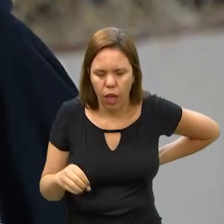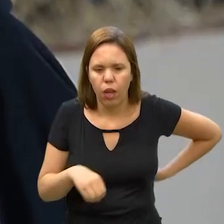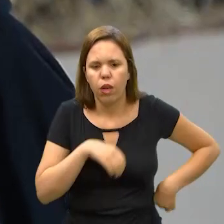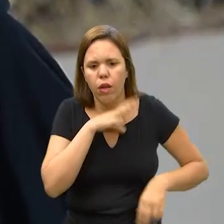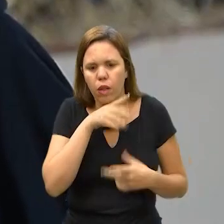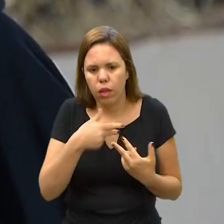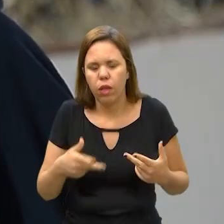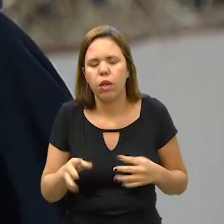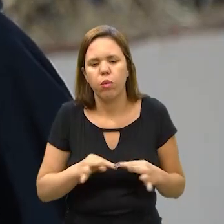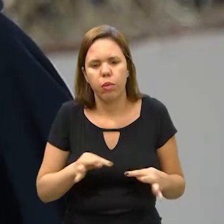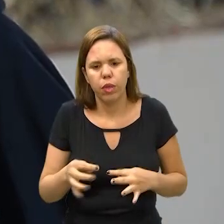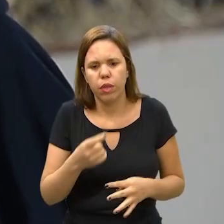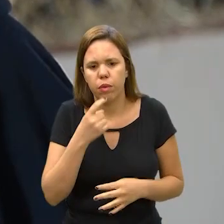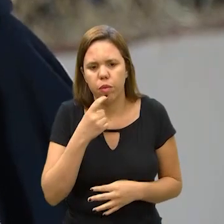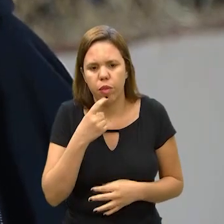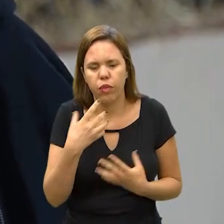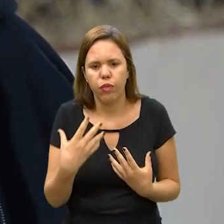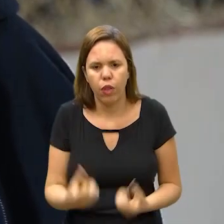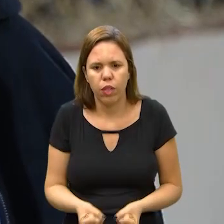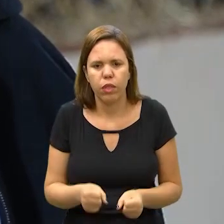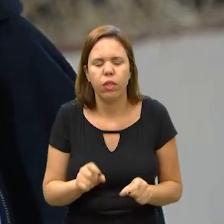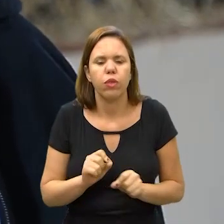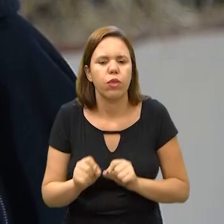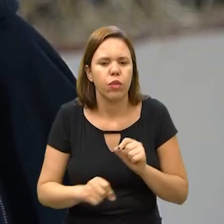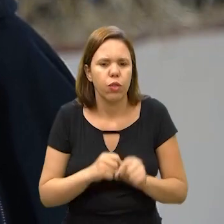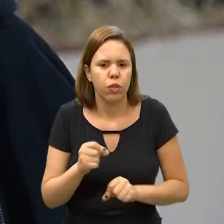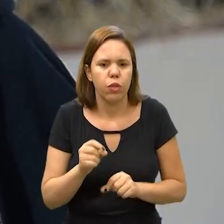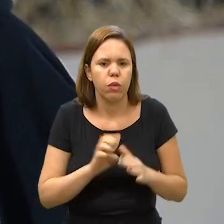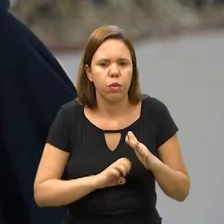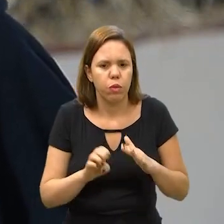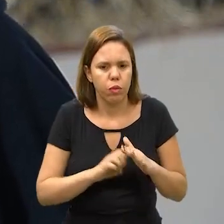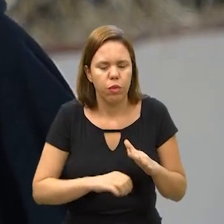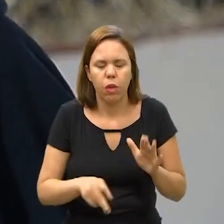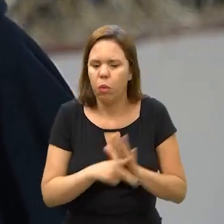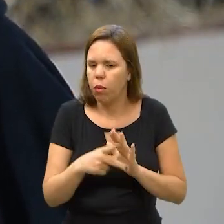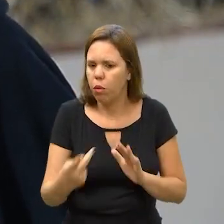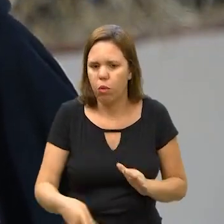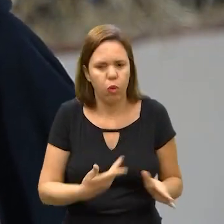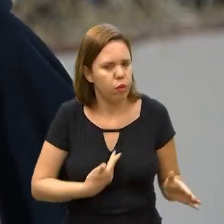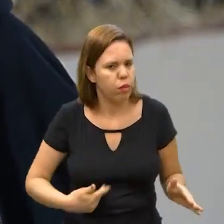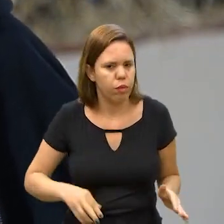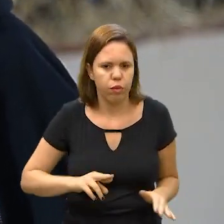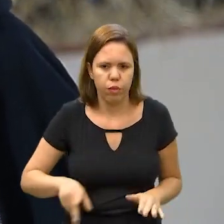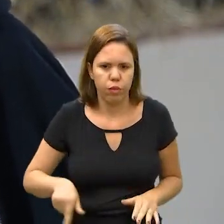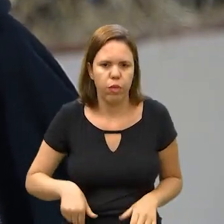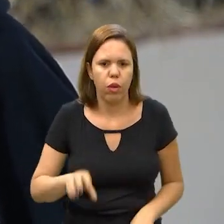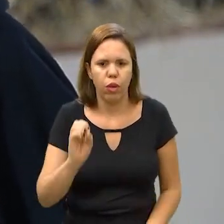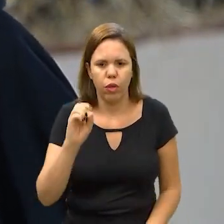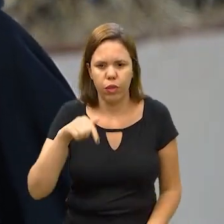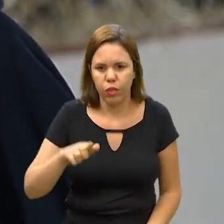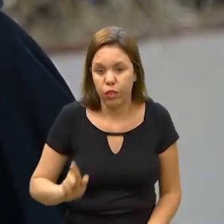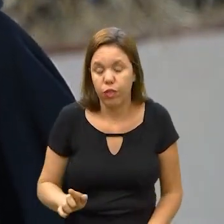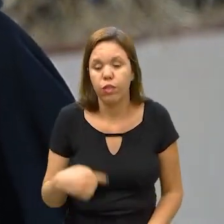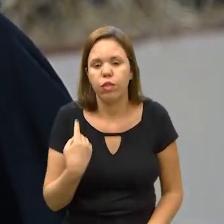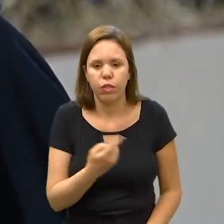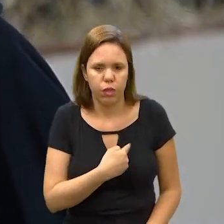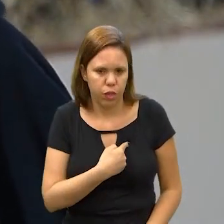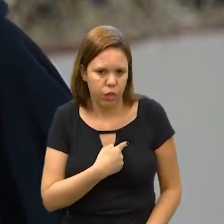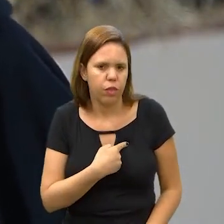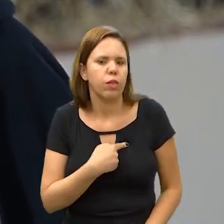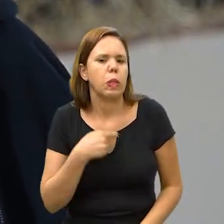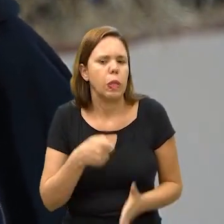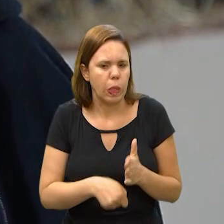foi logo reconhecida como uma organização não governamental, uma ONG. Então nós estamos